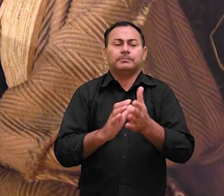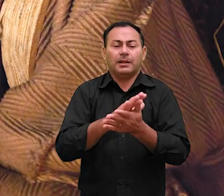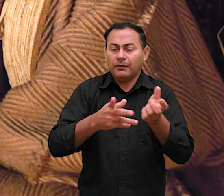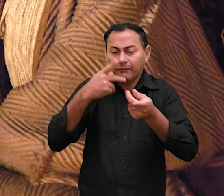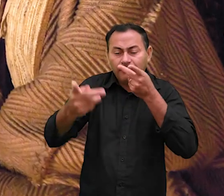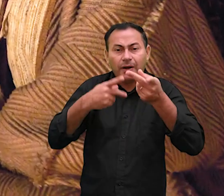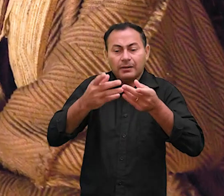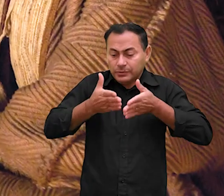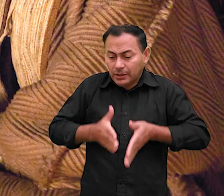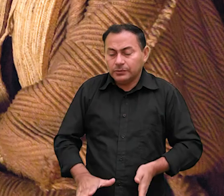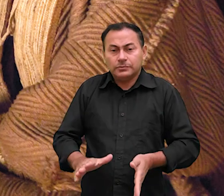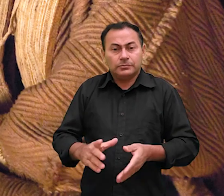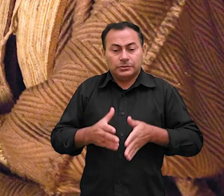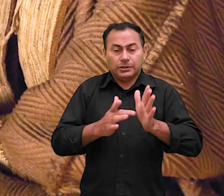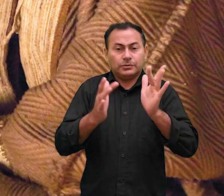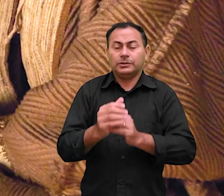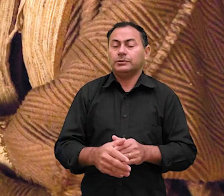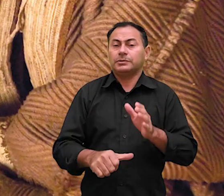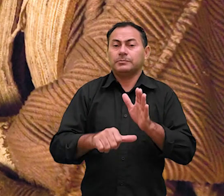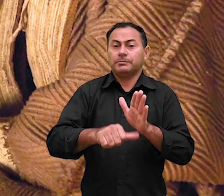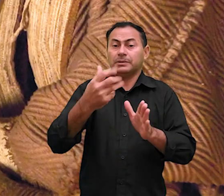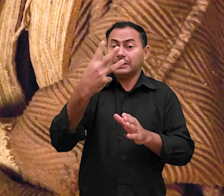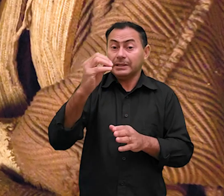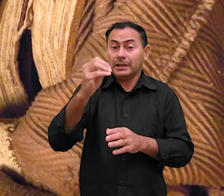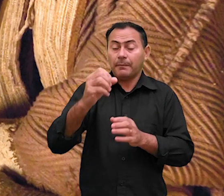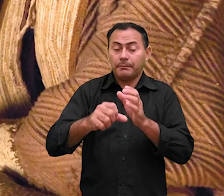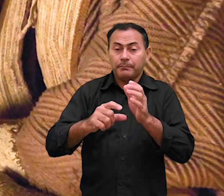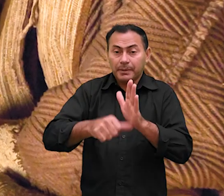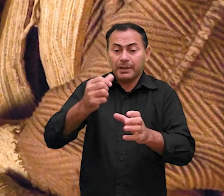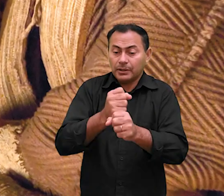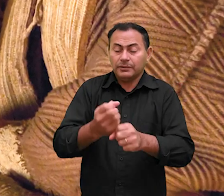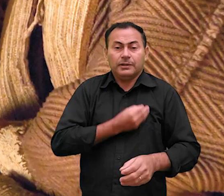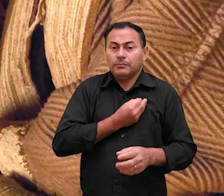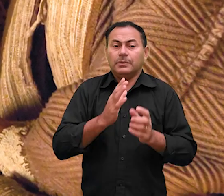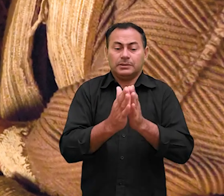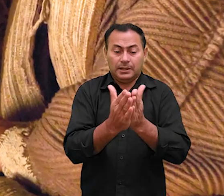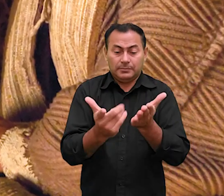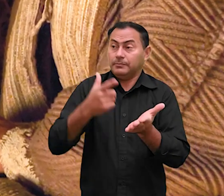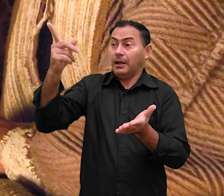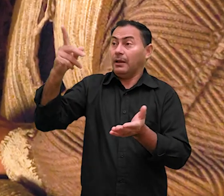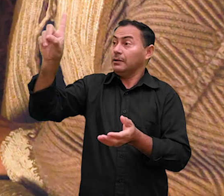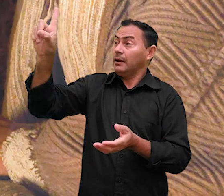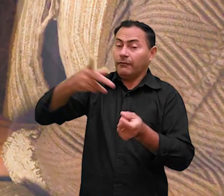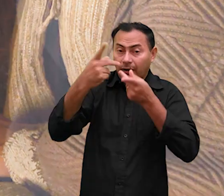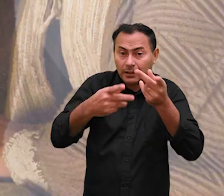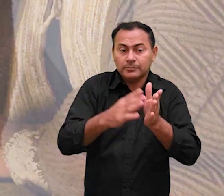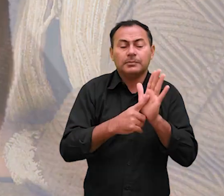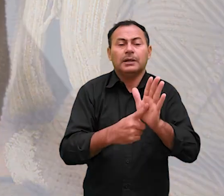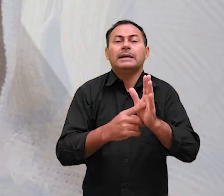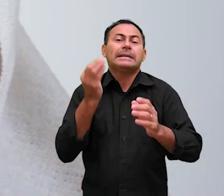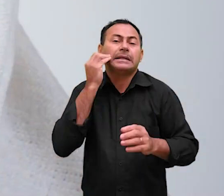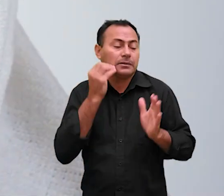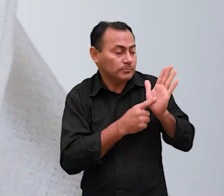mencionam o nascimento de Jesus e seus 30 primeiros anos de vida. Veja, essas biografias foram escritas para nos dizer algo. Eles